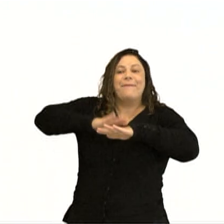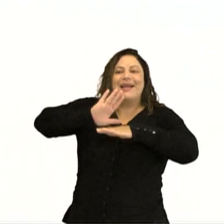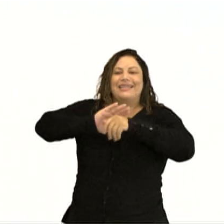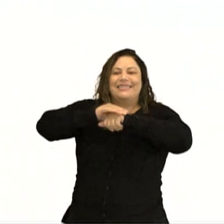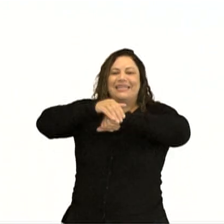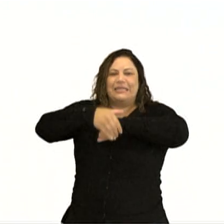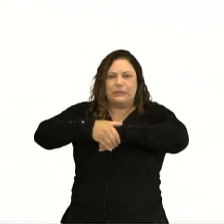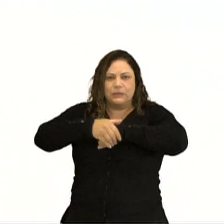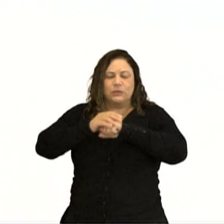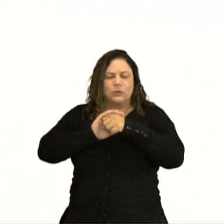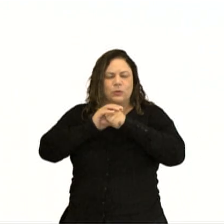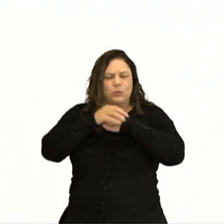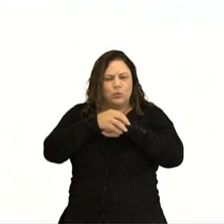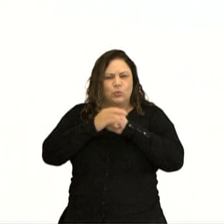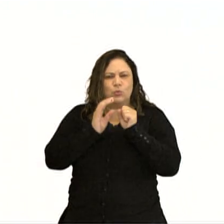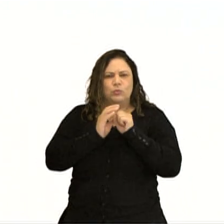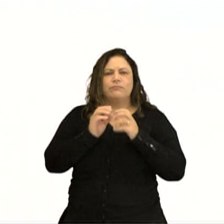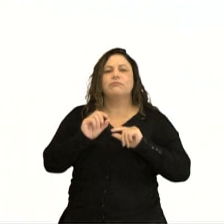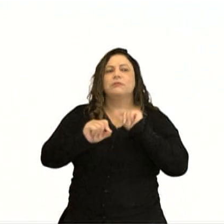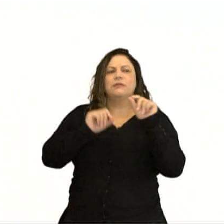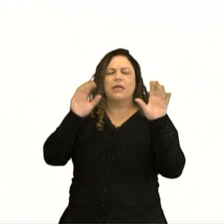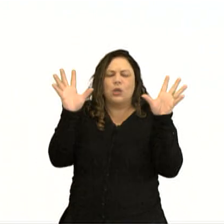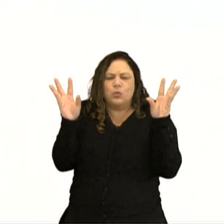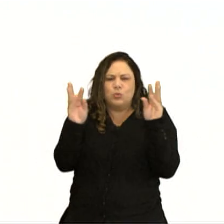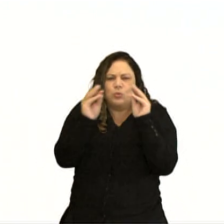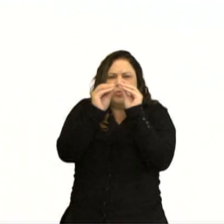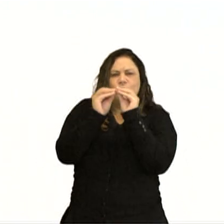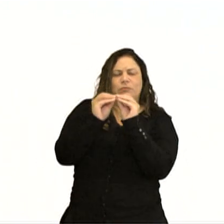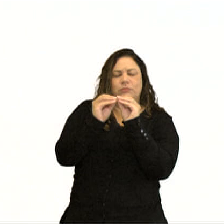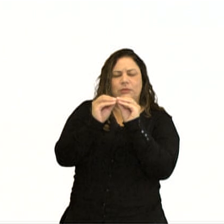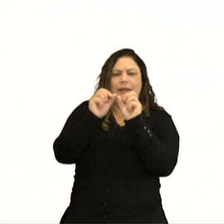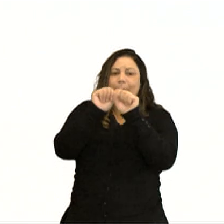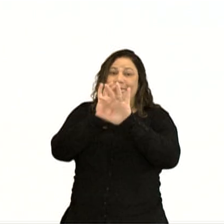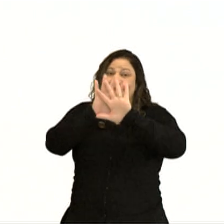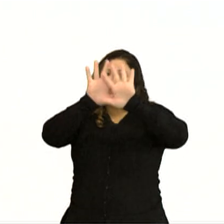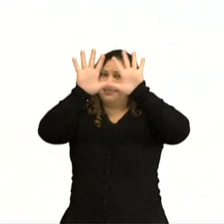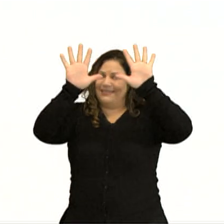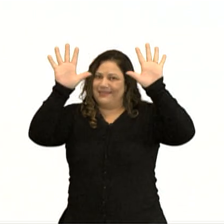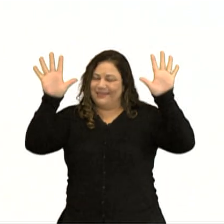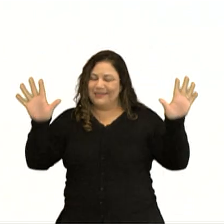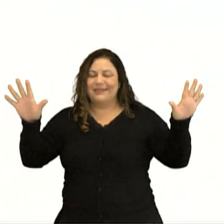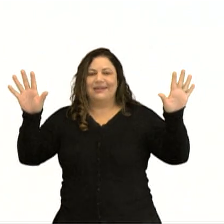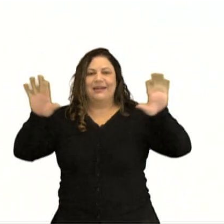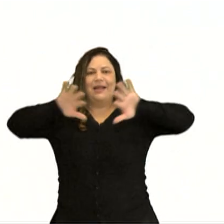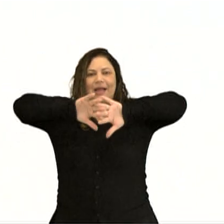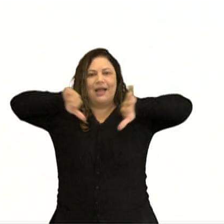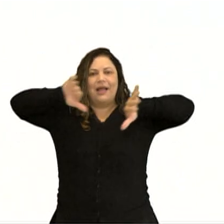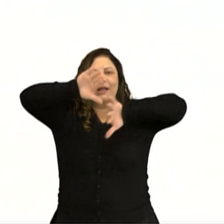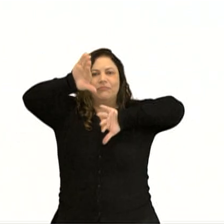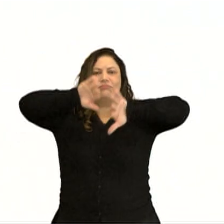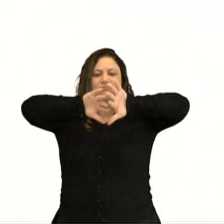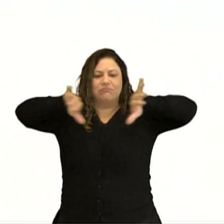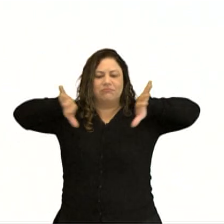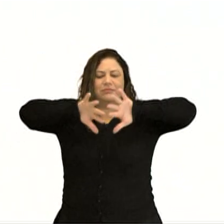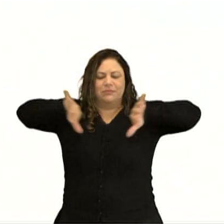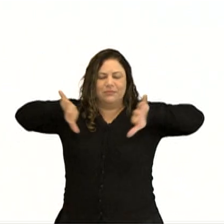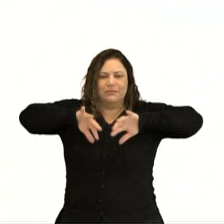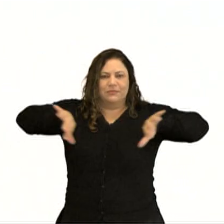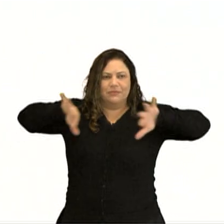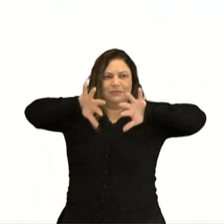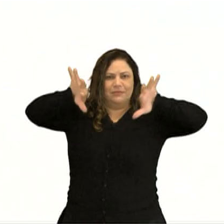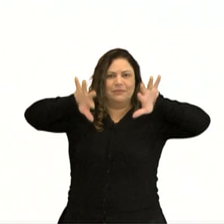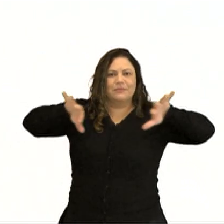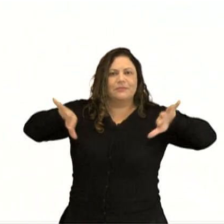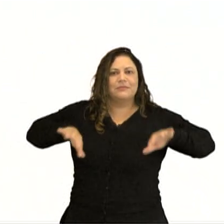escuro, né, você junta mais os pontinhos. Quando você quer mais claridade, você coloca os pontos mais